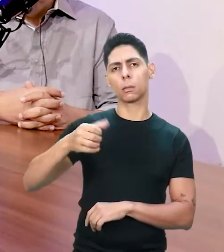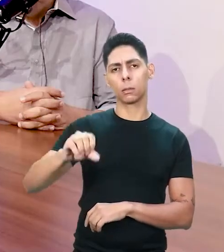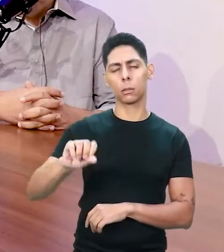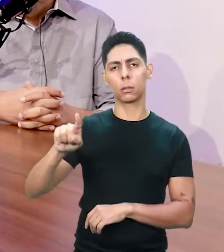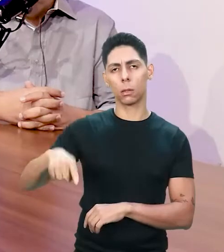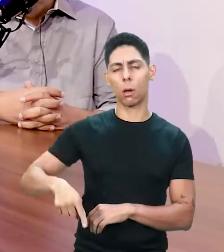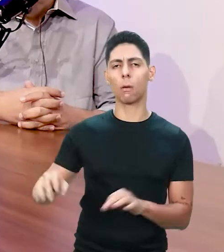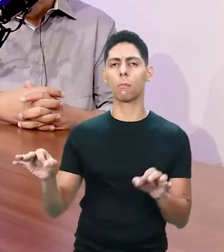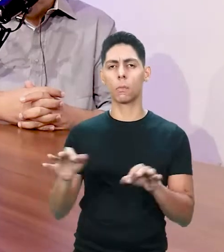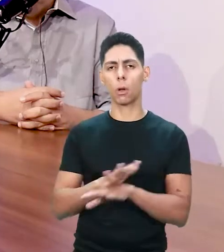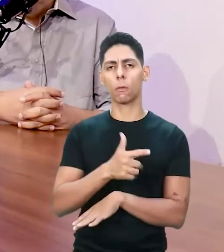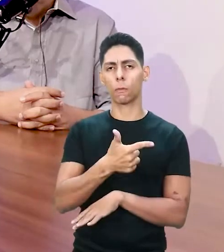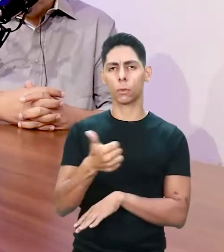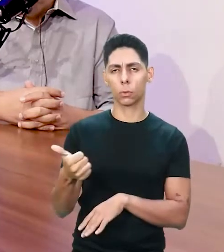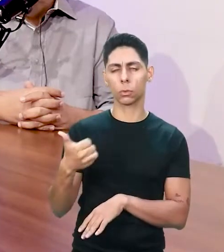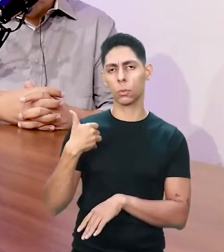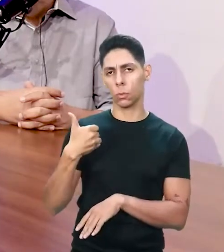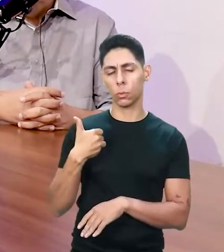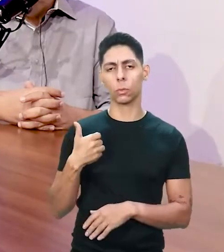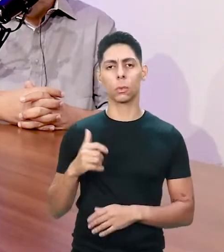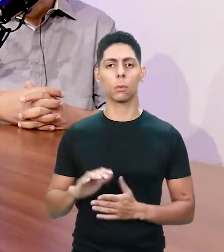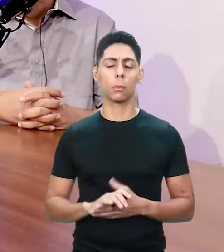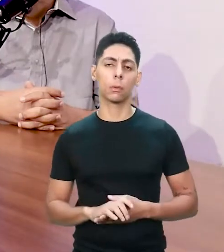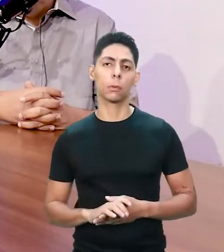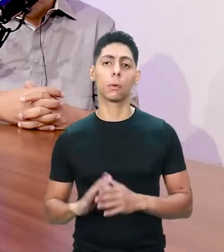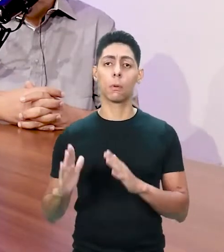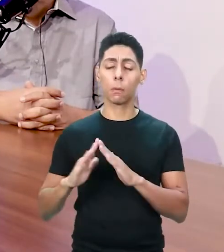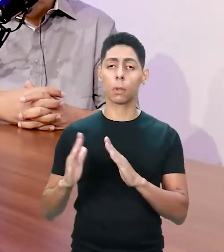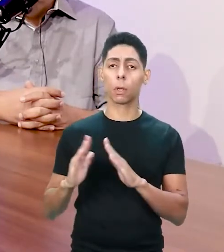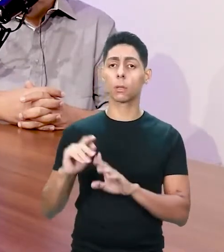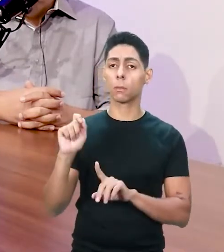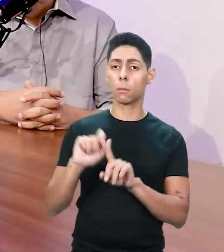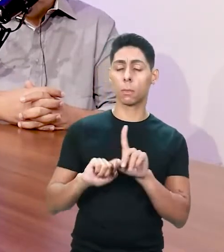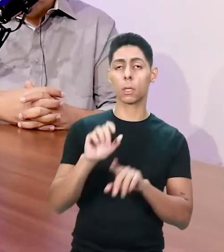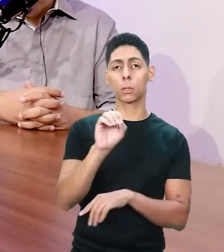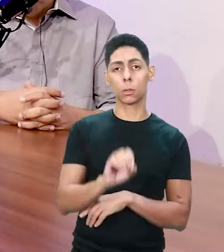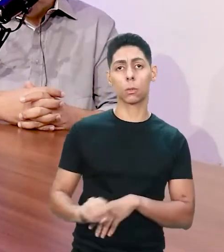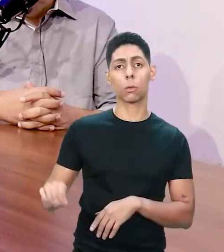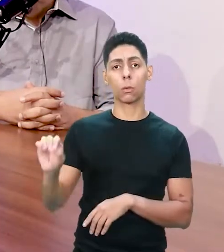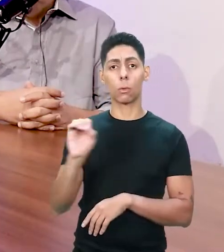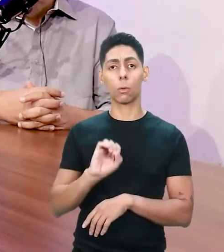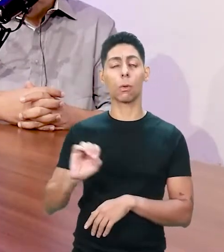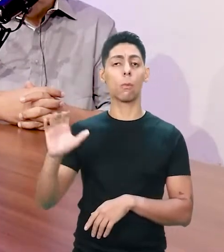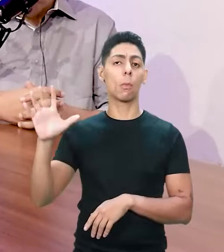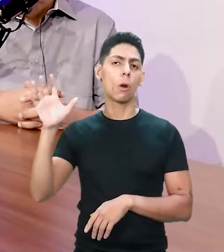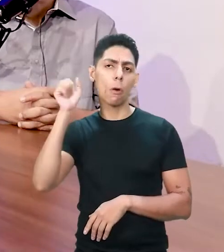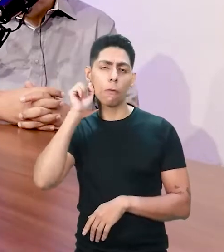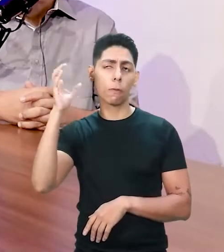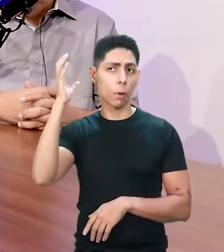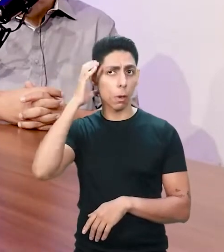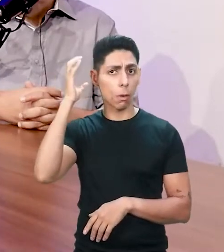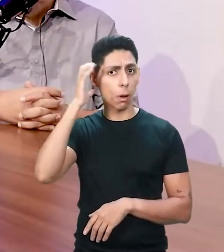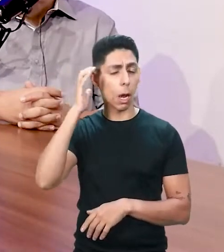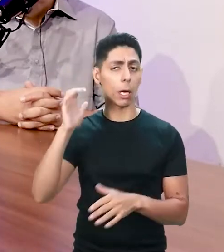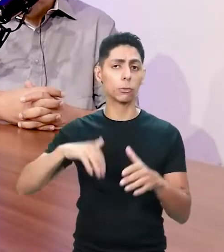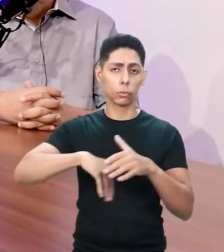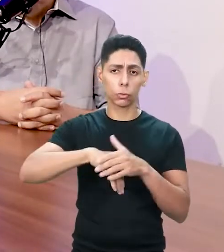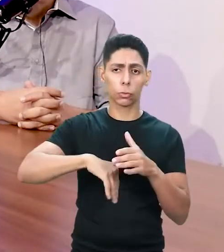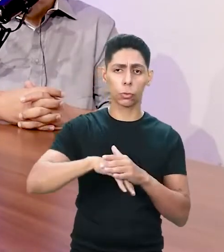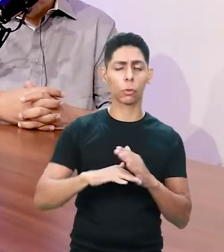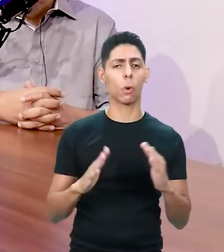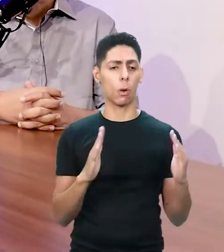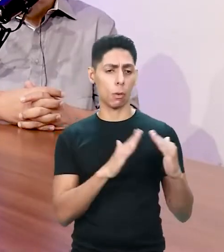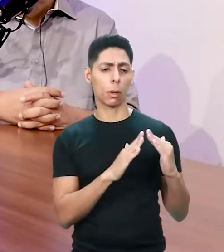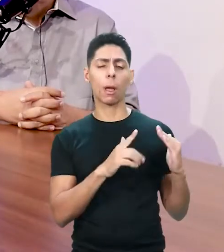fazer 20 anos. Eu estava em casa, naquele outubro de 81, ouvindo as equipes de futebol transmitindo. Então, eu estava em casa, lá no subúrbio,